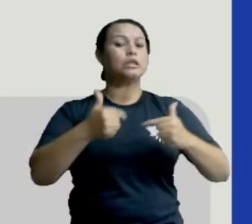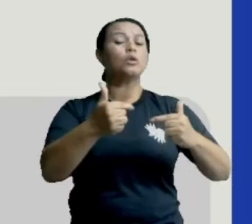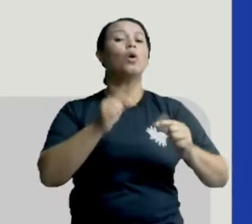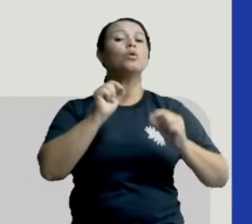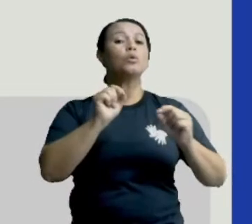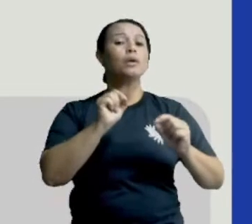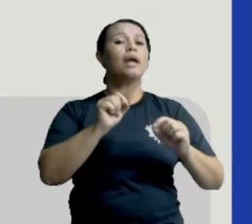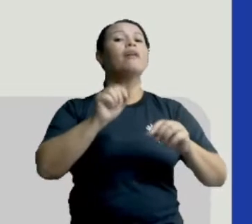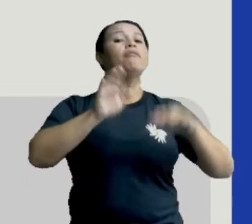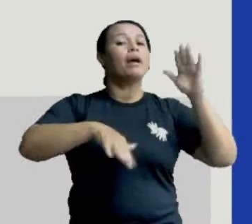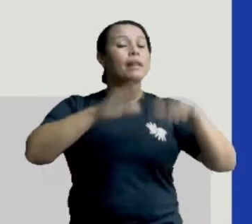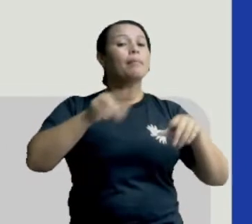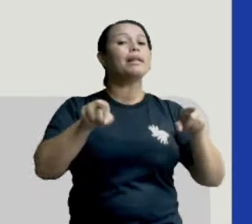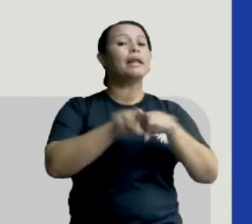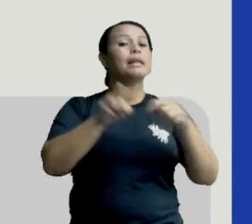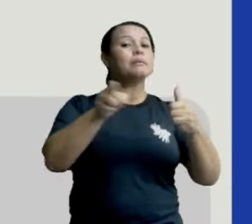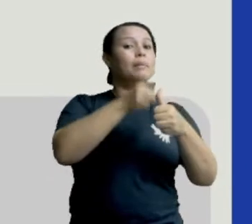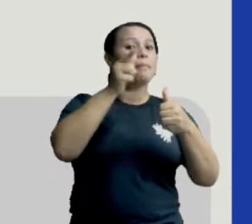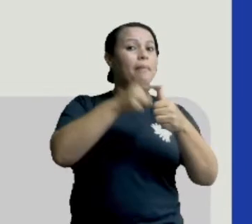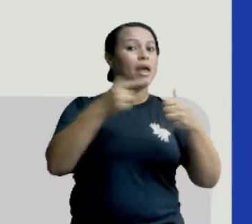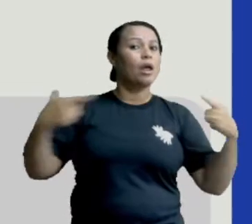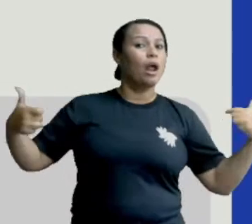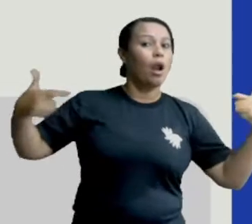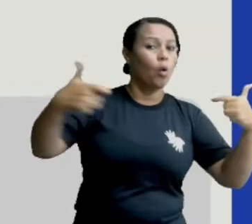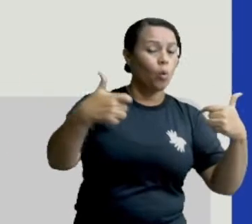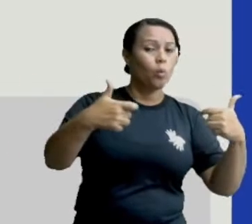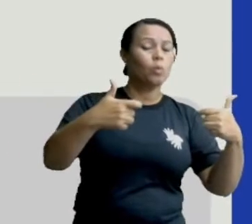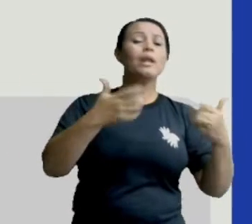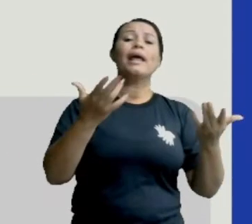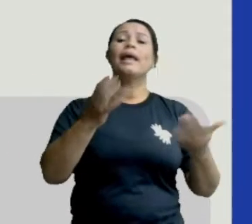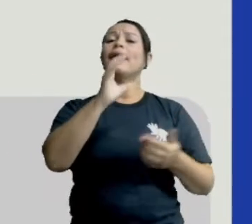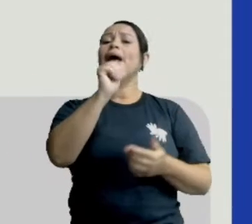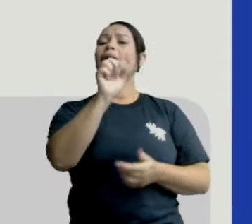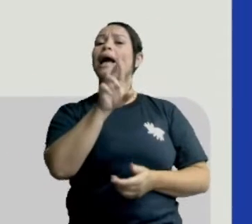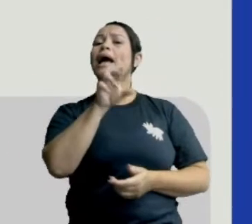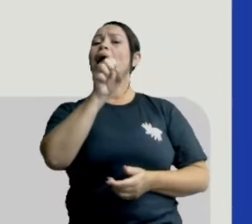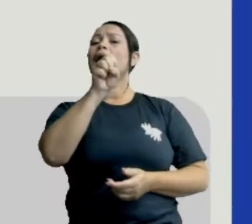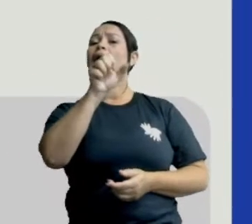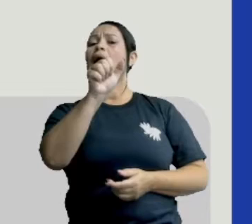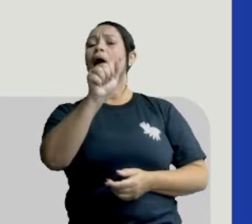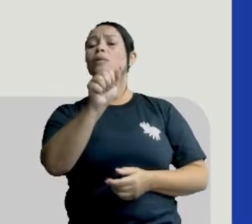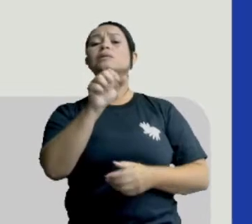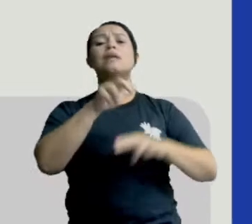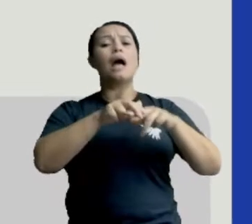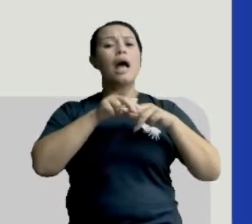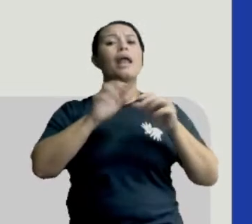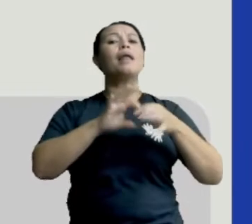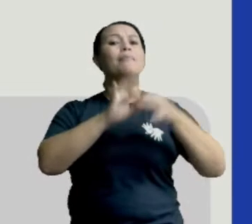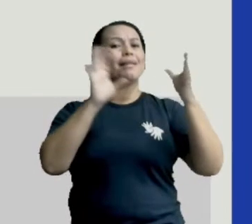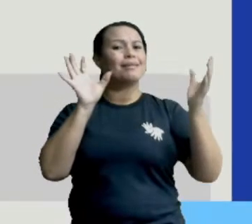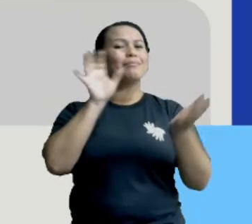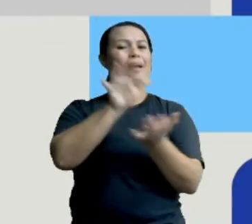causa depende deste primeiro combate. E a causa era a libertação de Pernambuco.